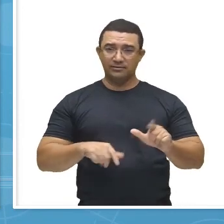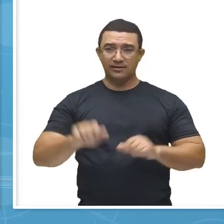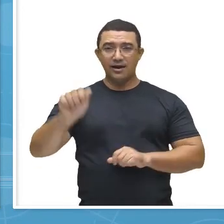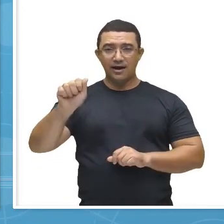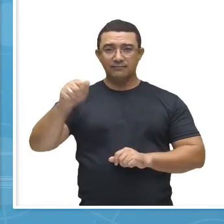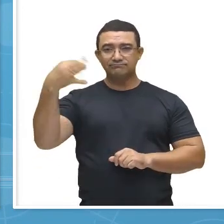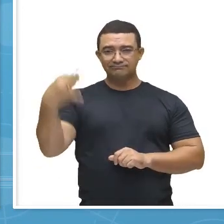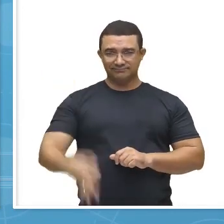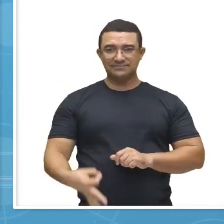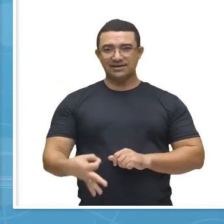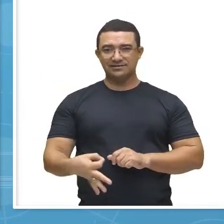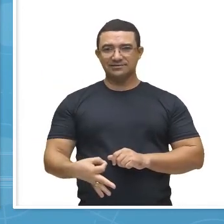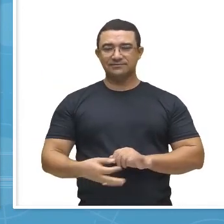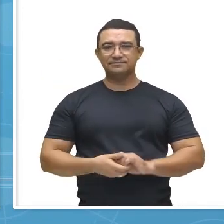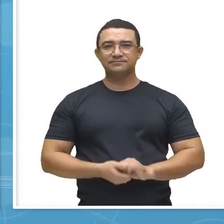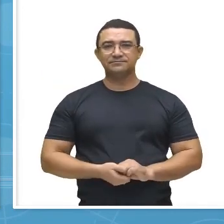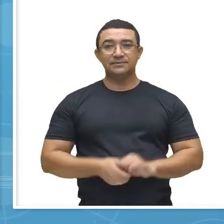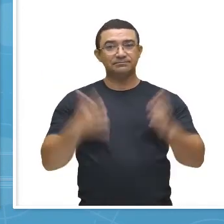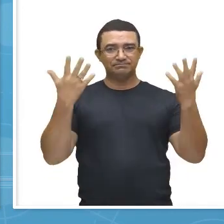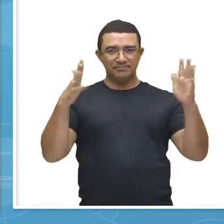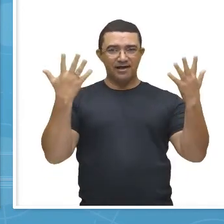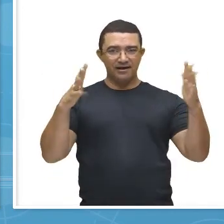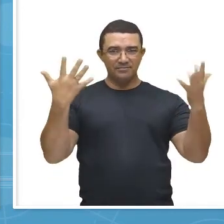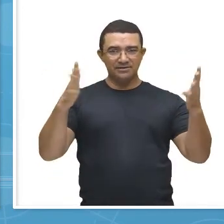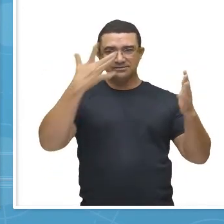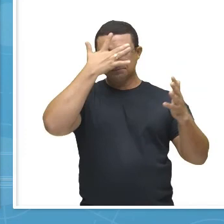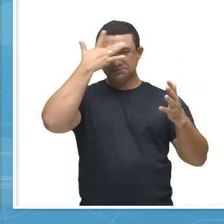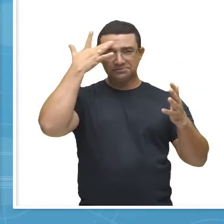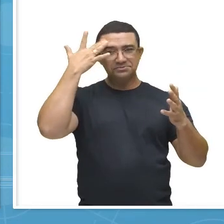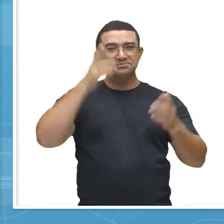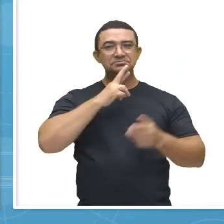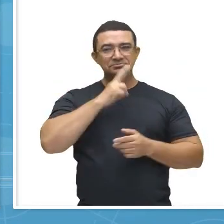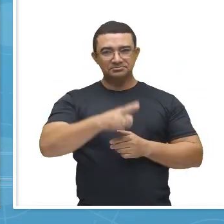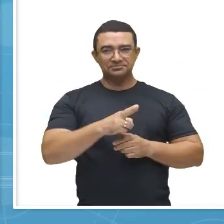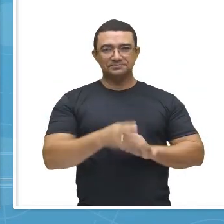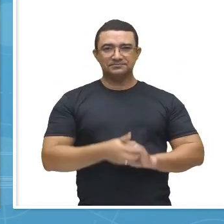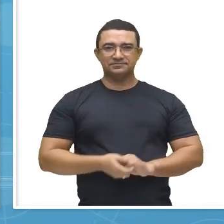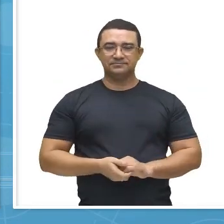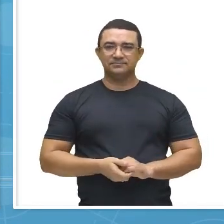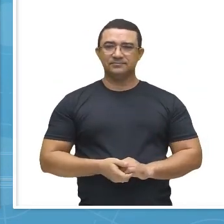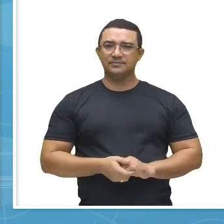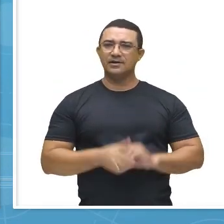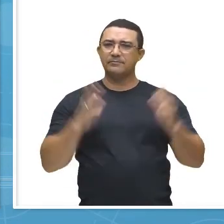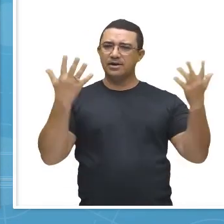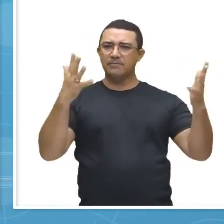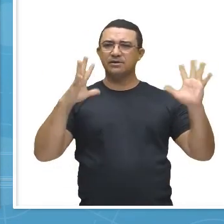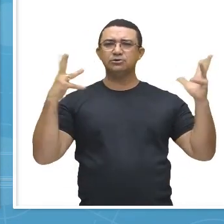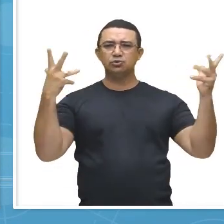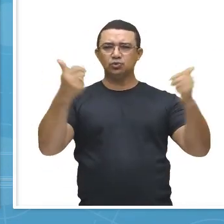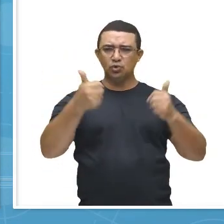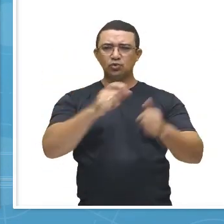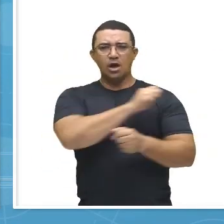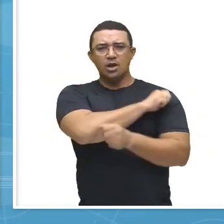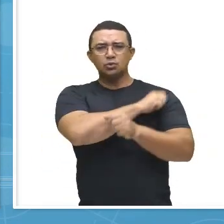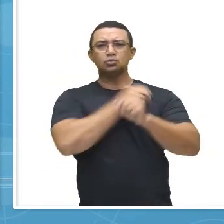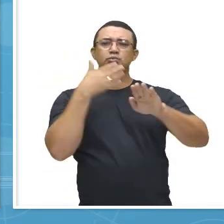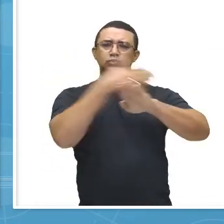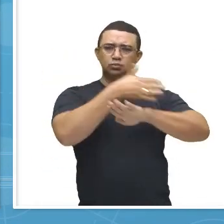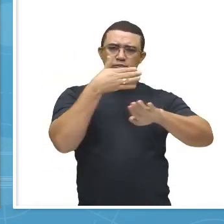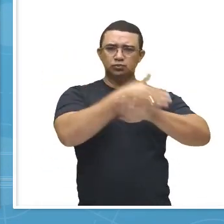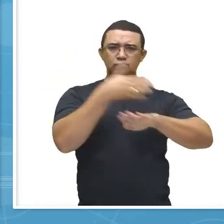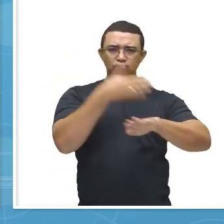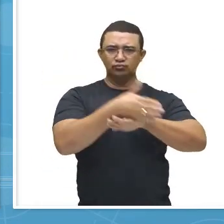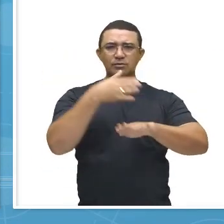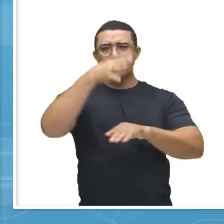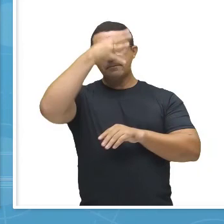A, quem respondeu, parabéns. E também parabéns a toda a participação de vocês, tanto aqui